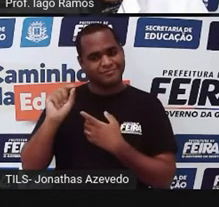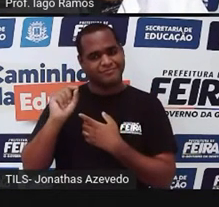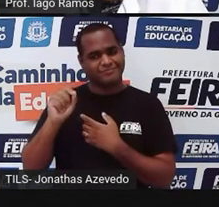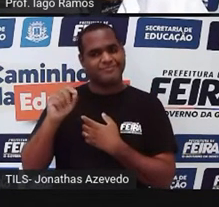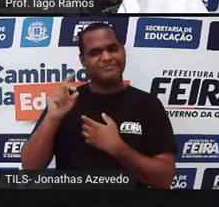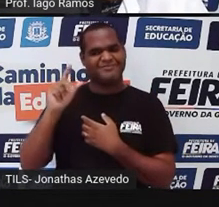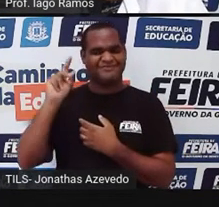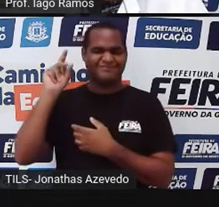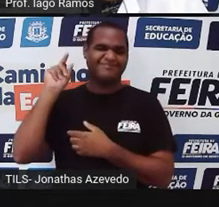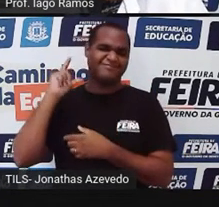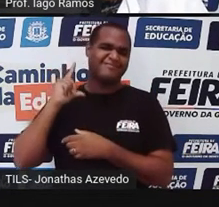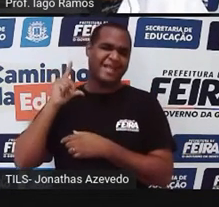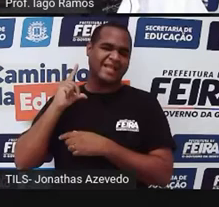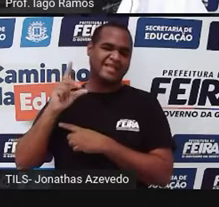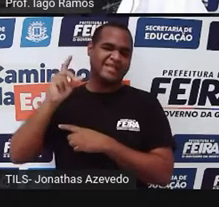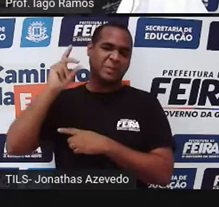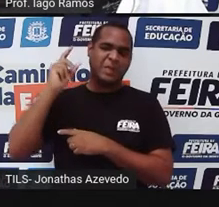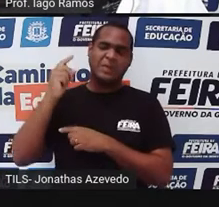né?